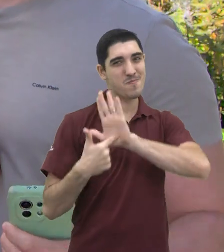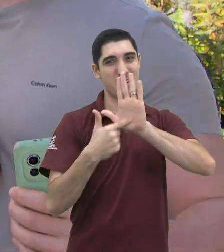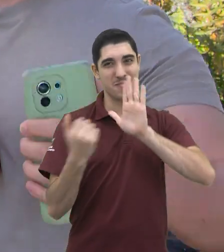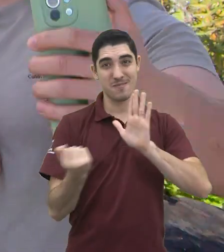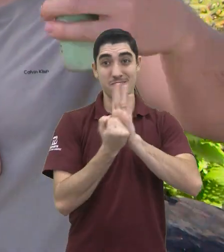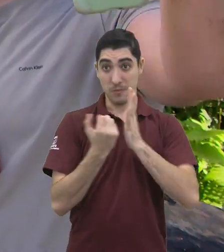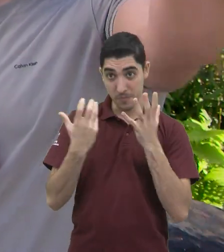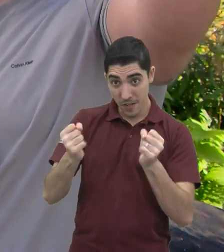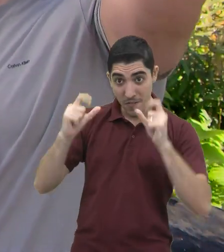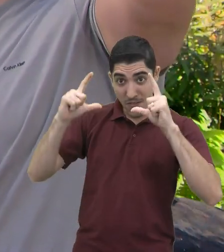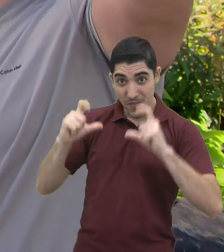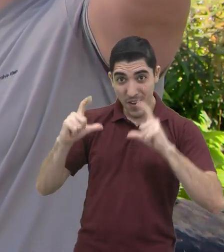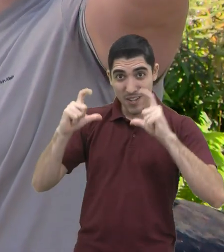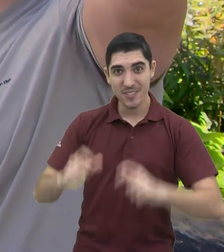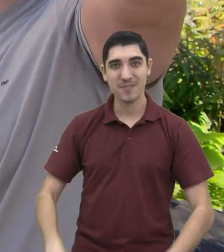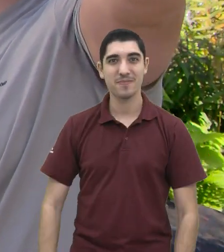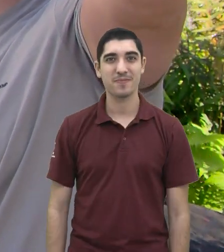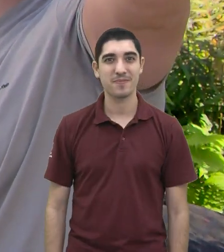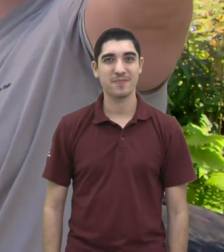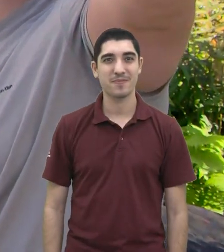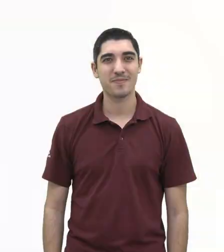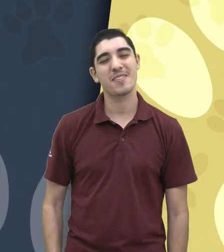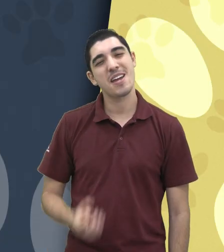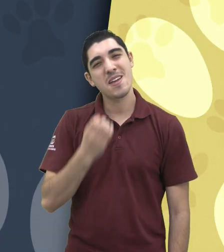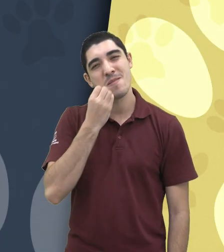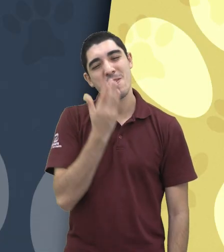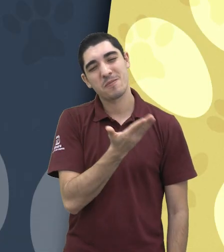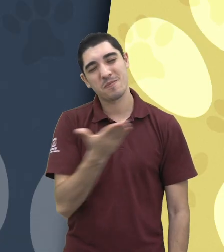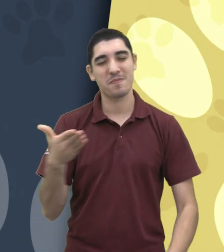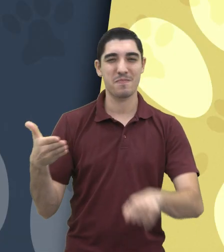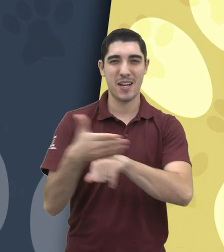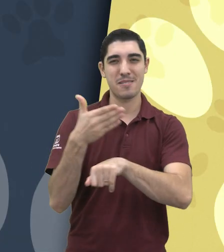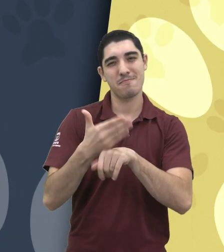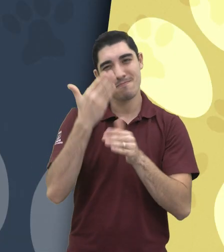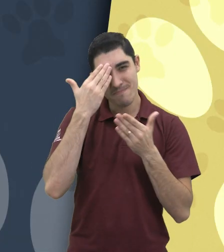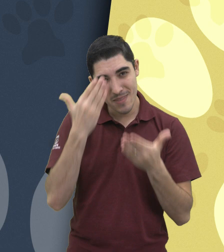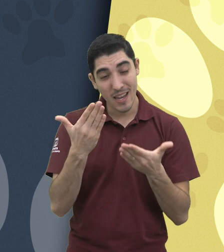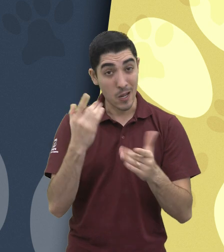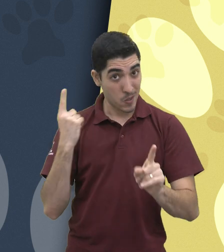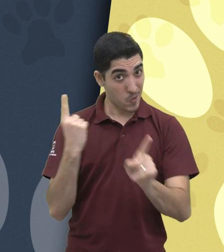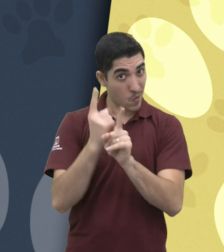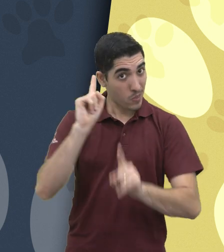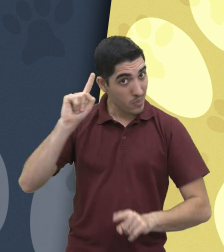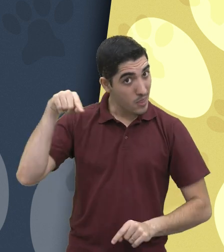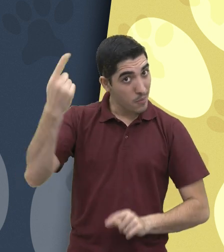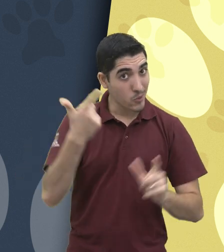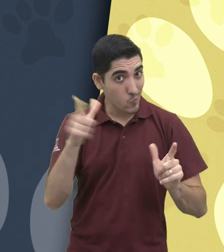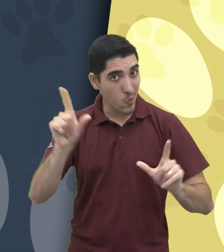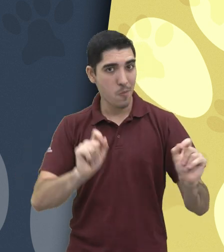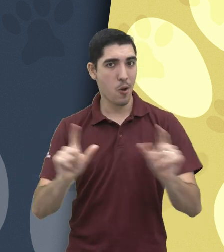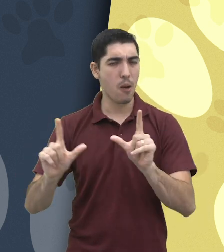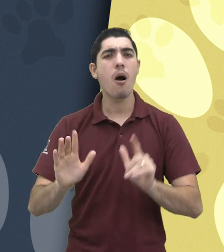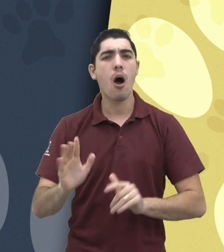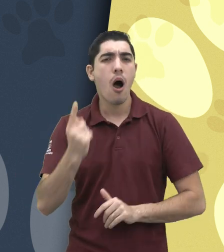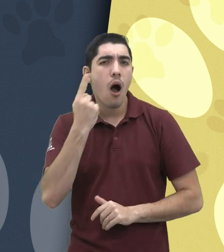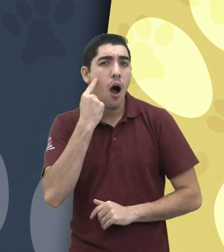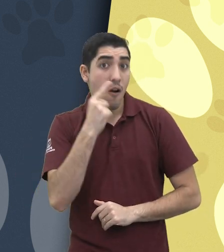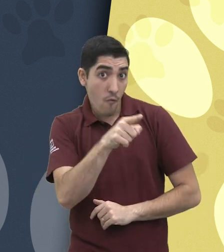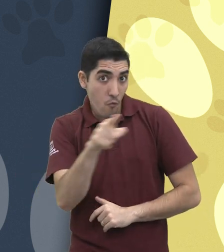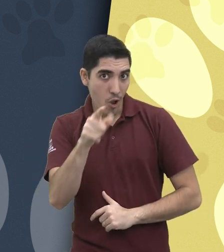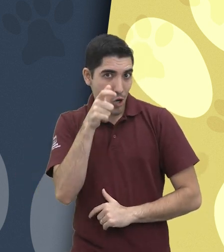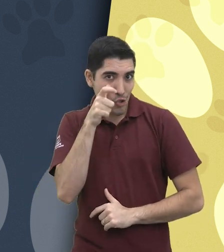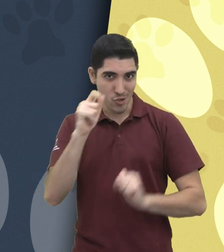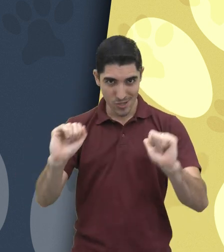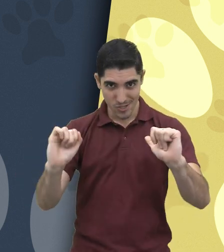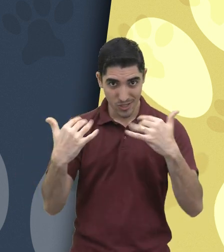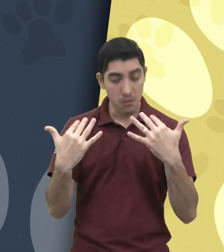para nossa galeria pet. Então, a nossa foto aqui, todo mundo... Muito bom ter a participação de vocês, gente. Valeu mesmo e até a próxima, viu? E ó,